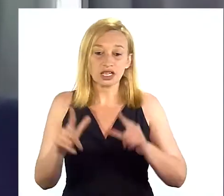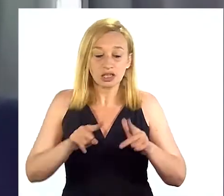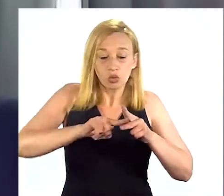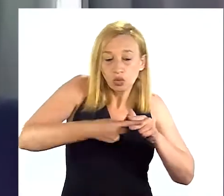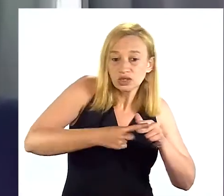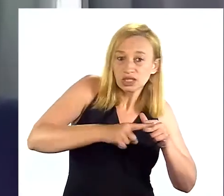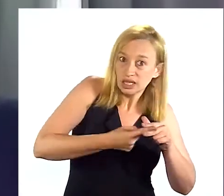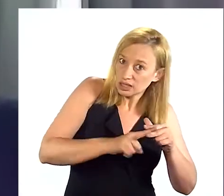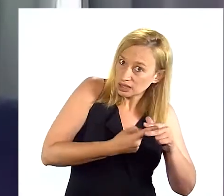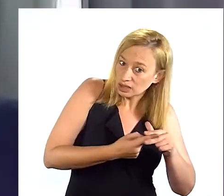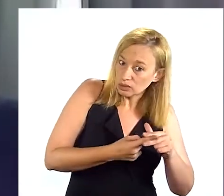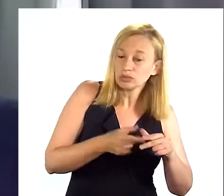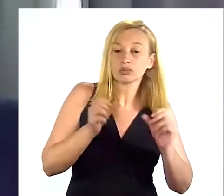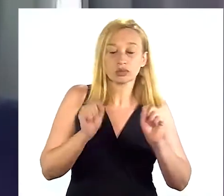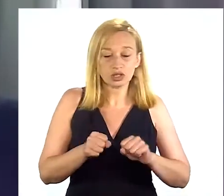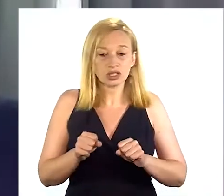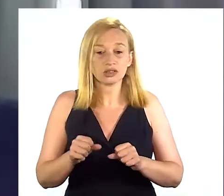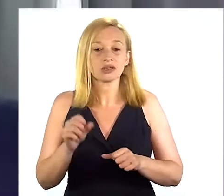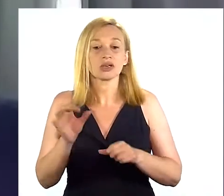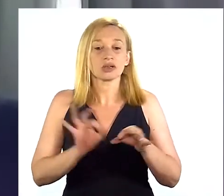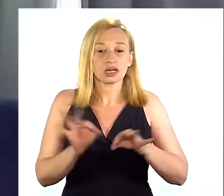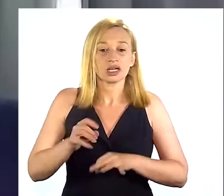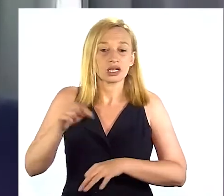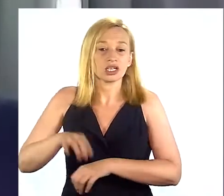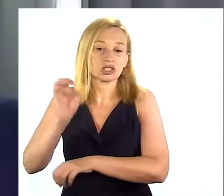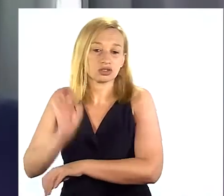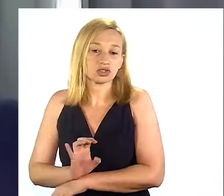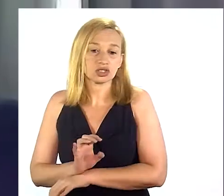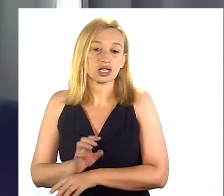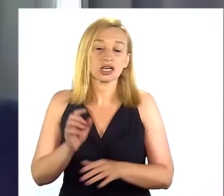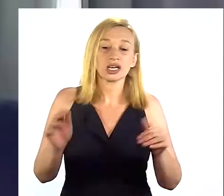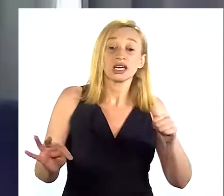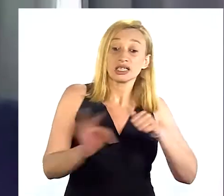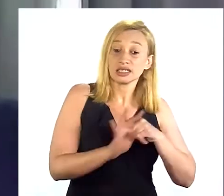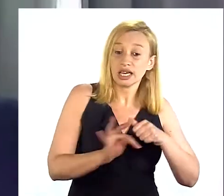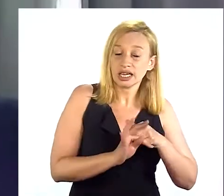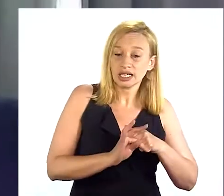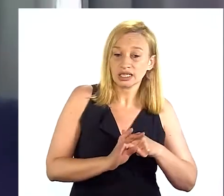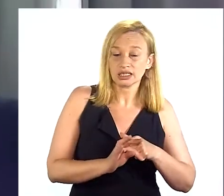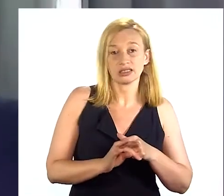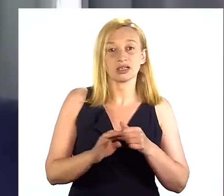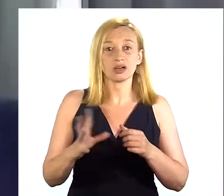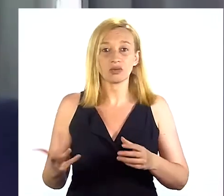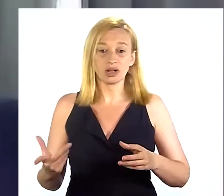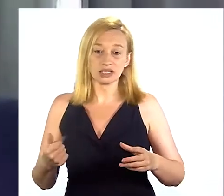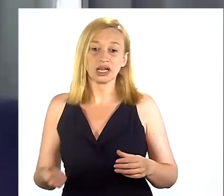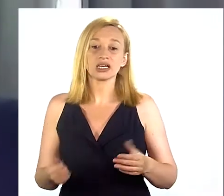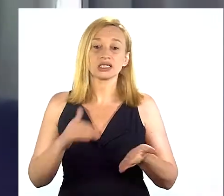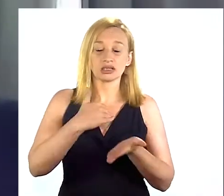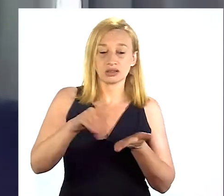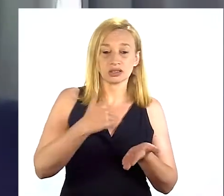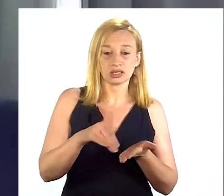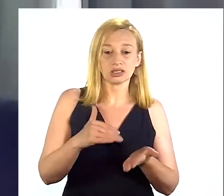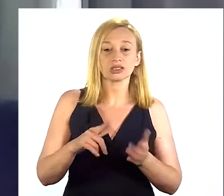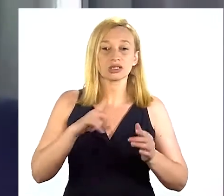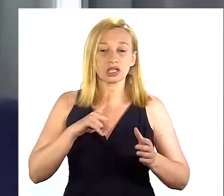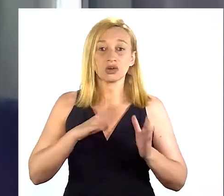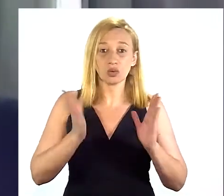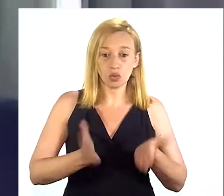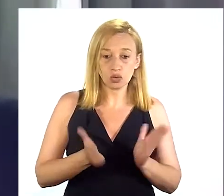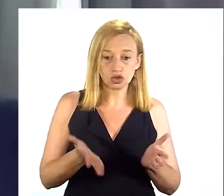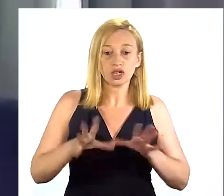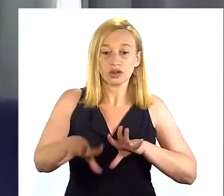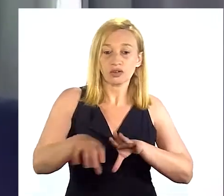foi muito feliz na concertação que foi possível ser feita aqui no Rio de Janeiro, até pela capacidade técnica do quadro que a Secretaria tem hoje. Então,